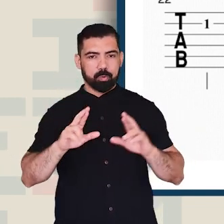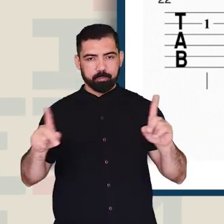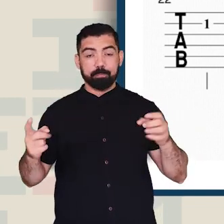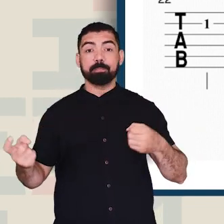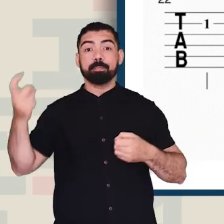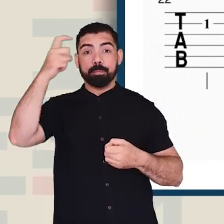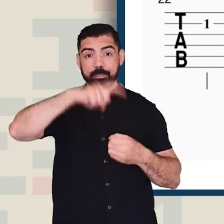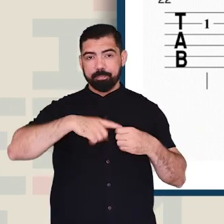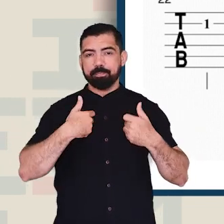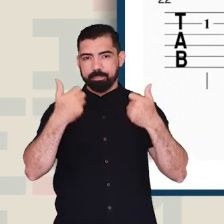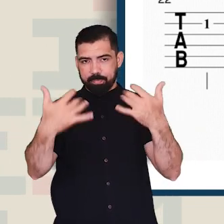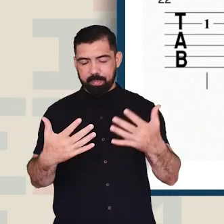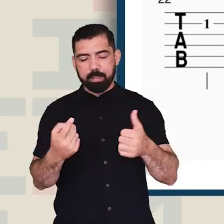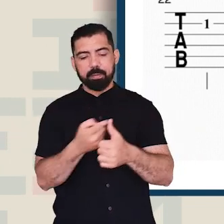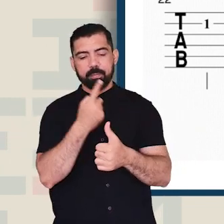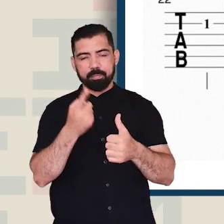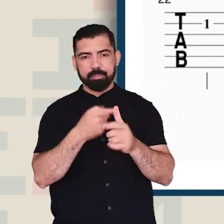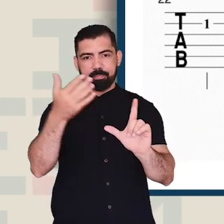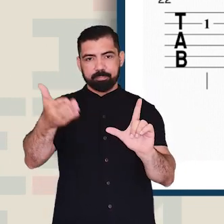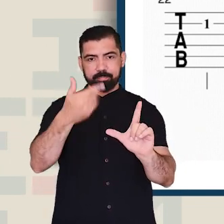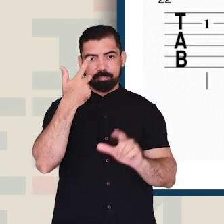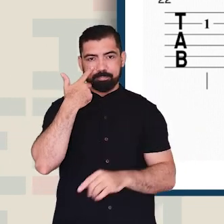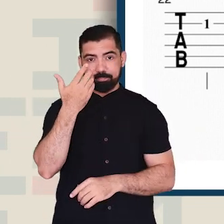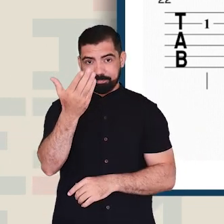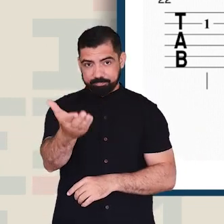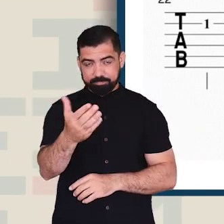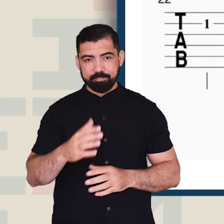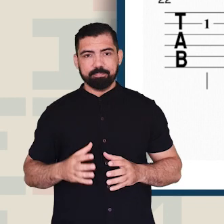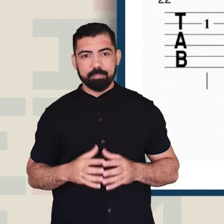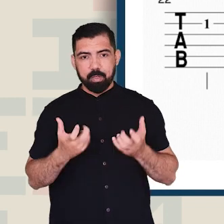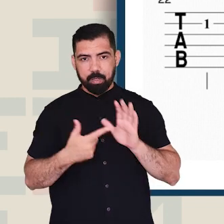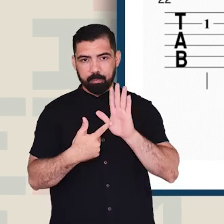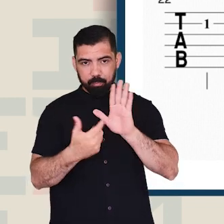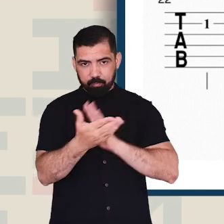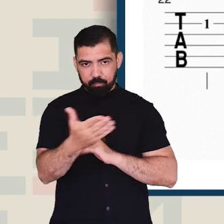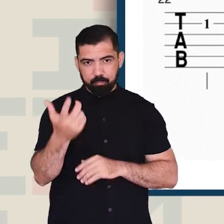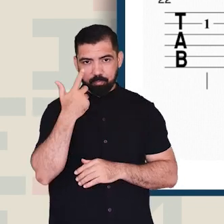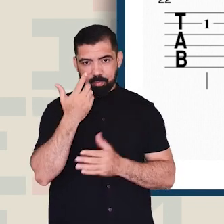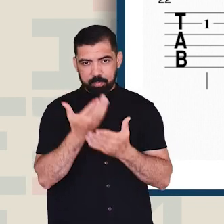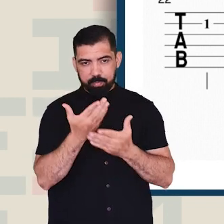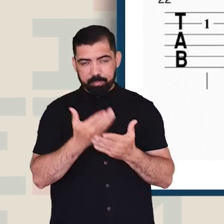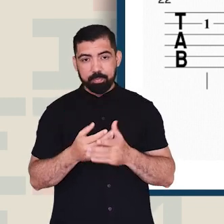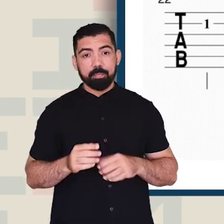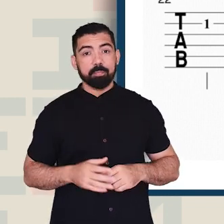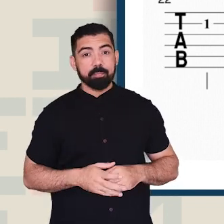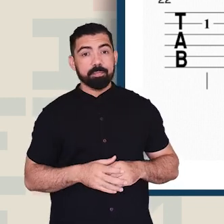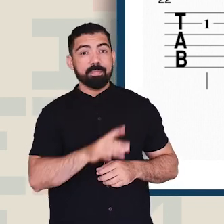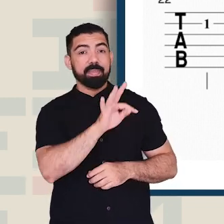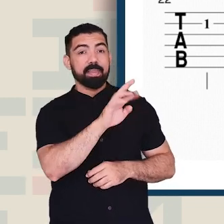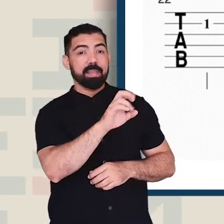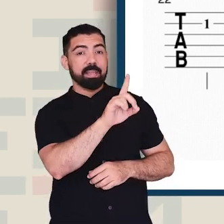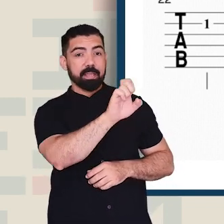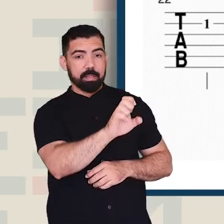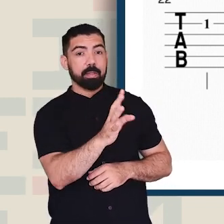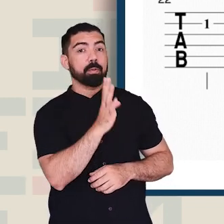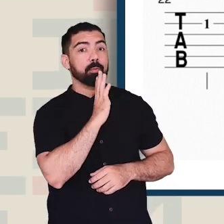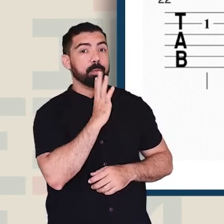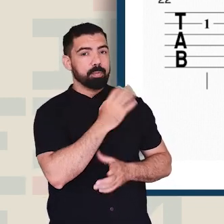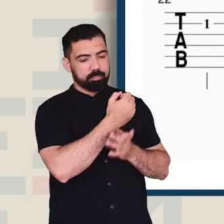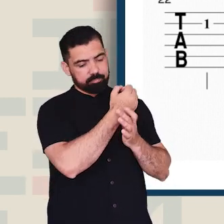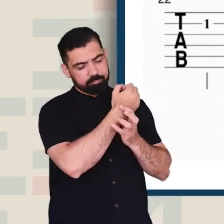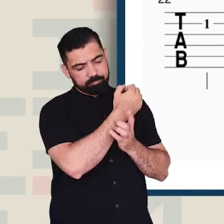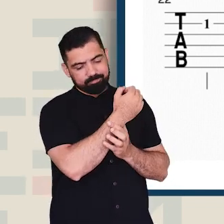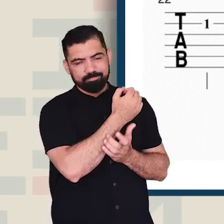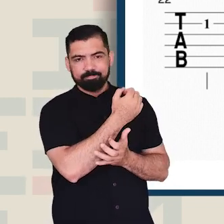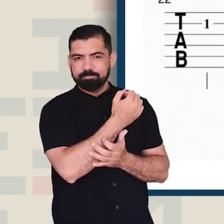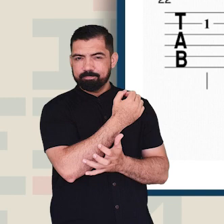voltando aqui, no primeiro slide, gente, eu quero mostrar para vocês as tríades, você conhecendo o braço, certo? Então,